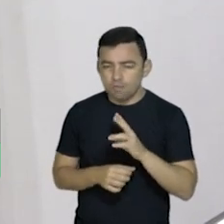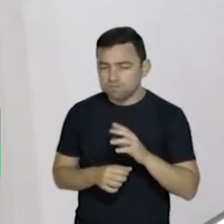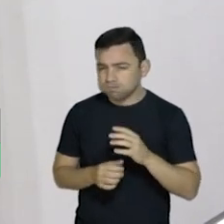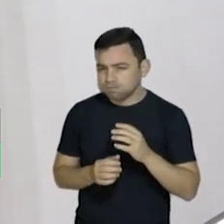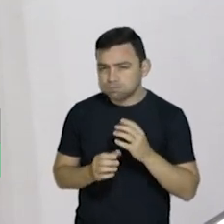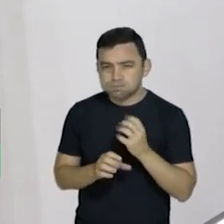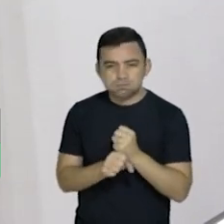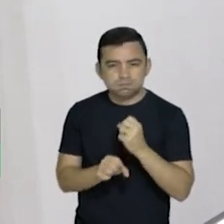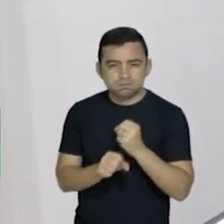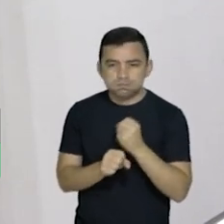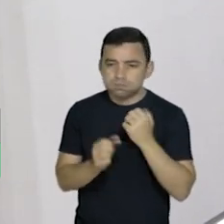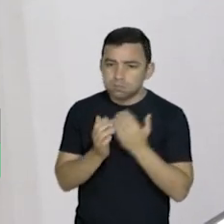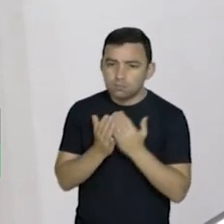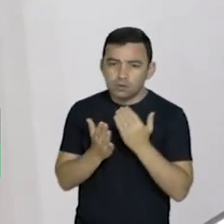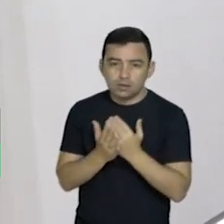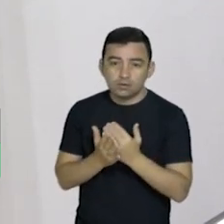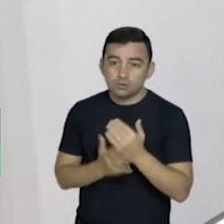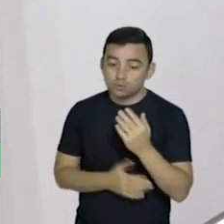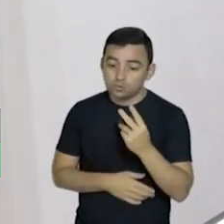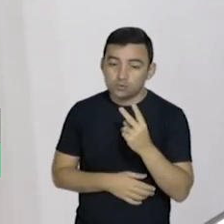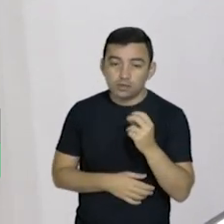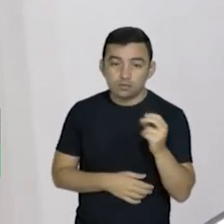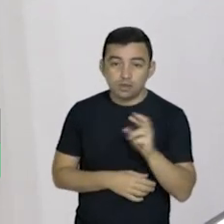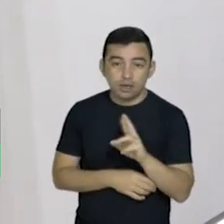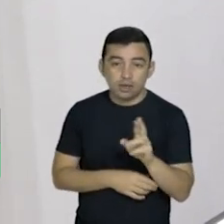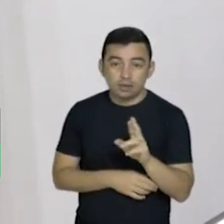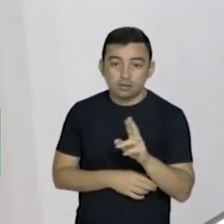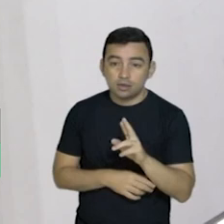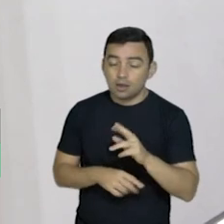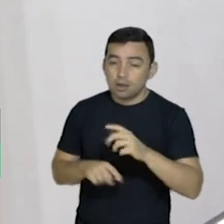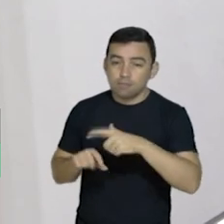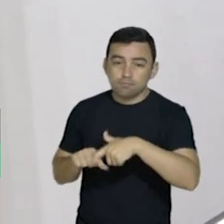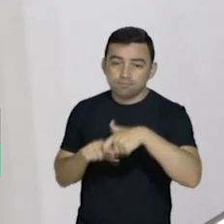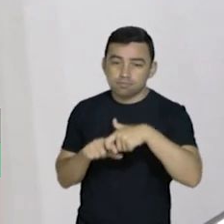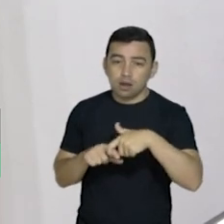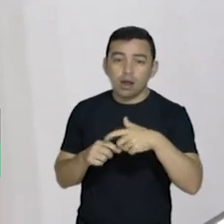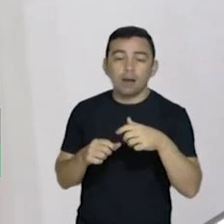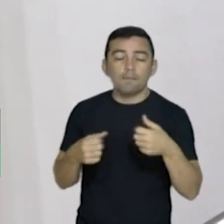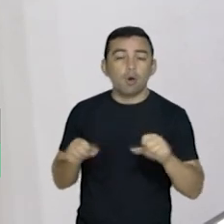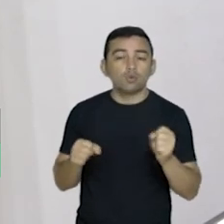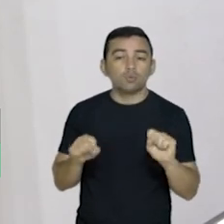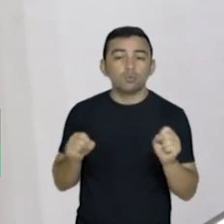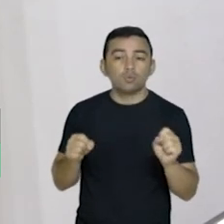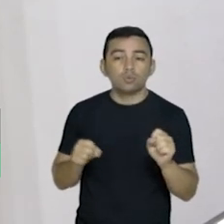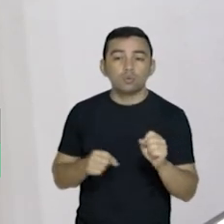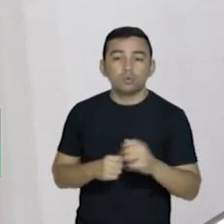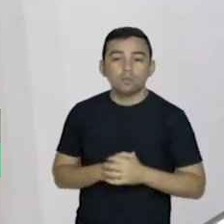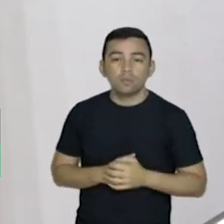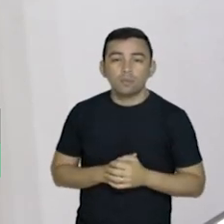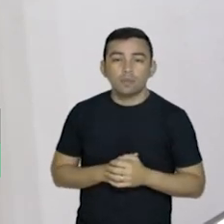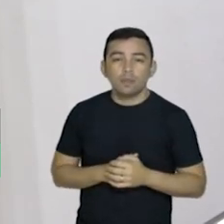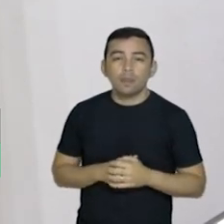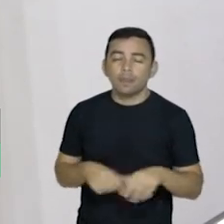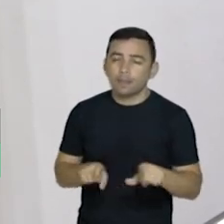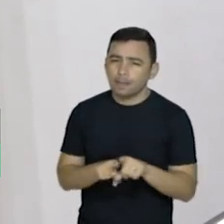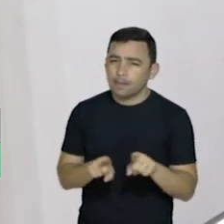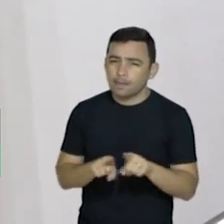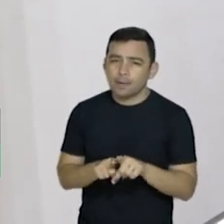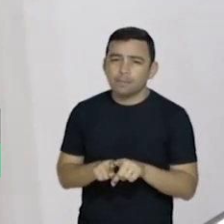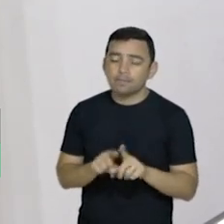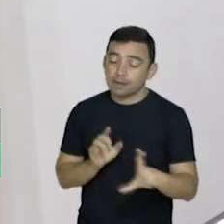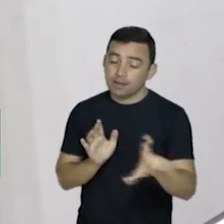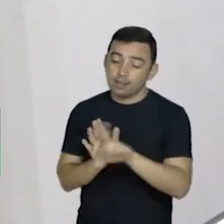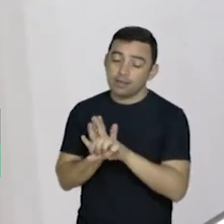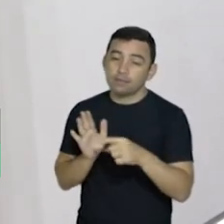de 200 mais de 200 reais para o guinchamento de uma motocicleta sendo que os valores também estão previstos em